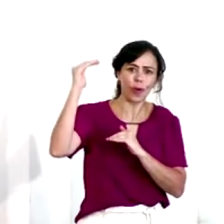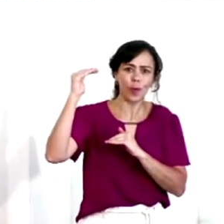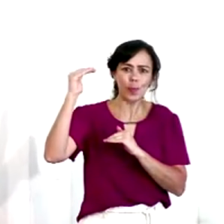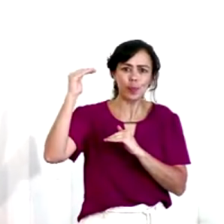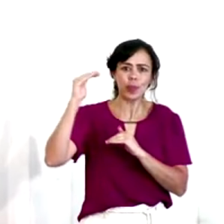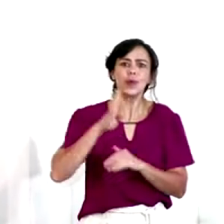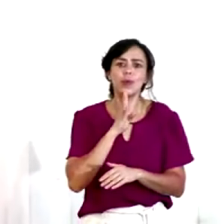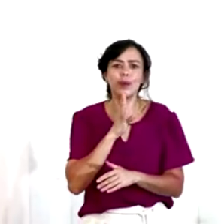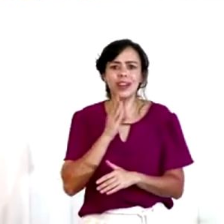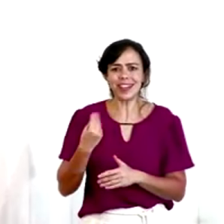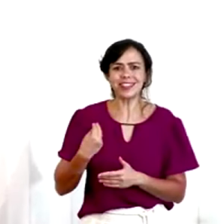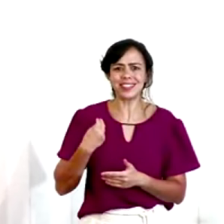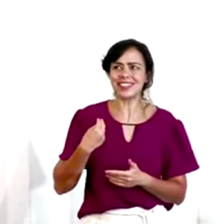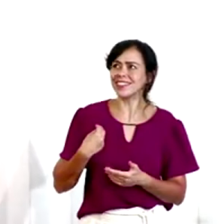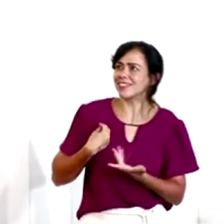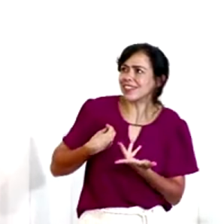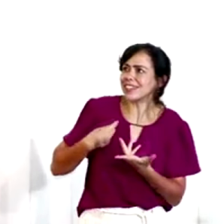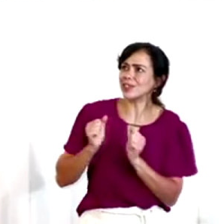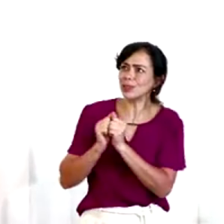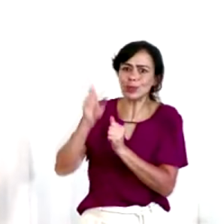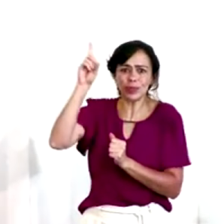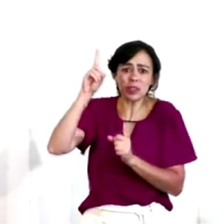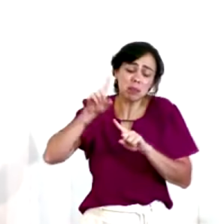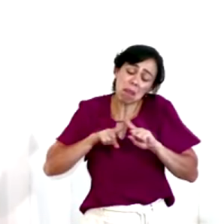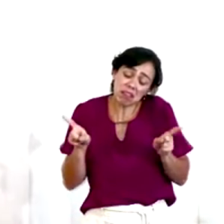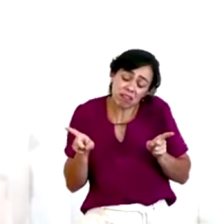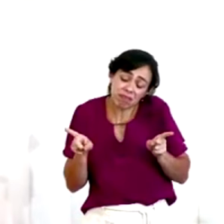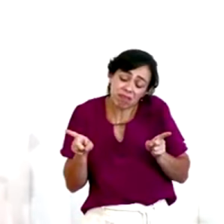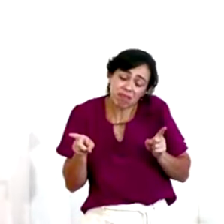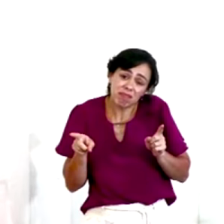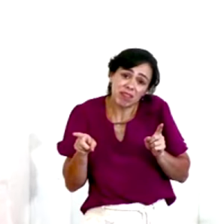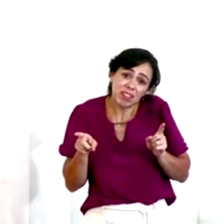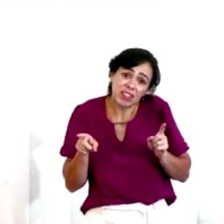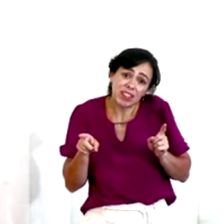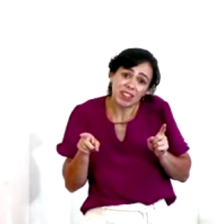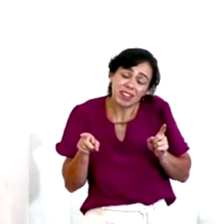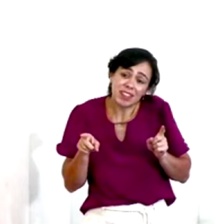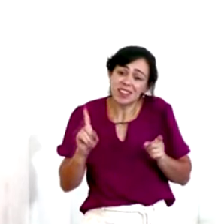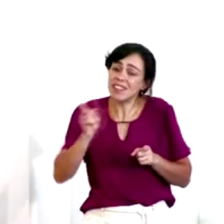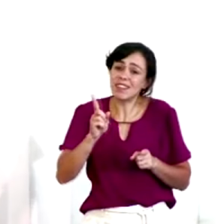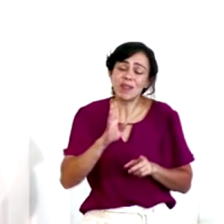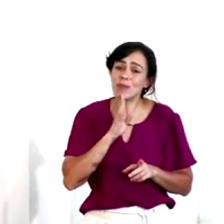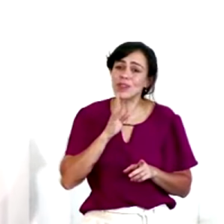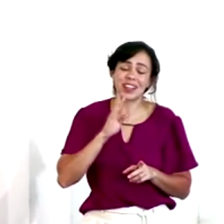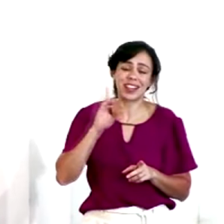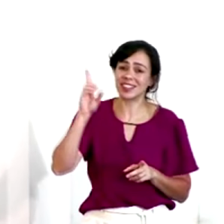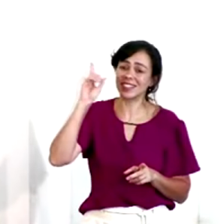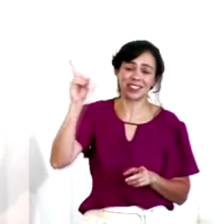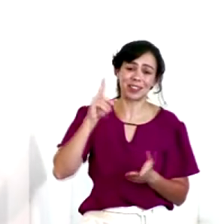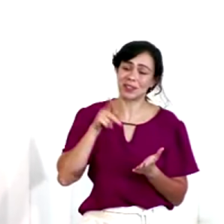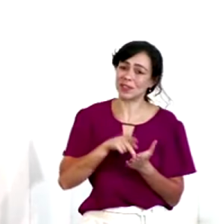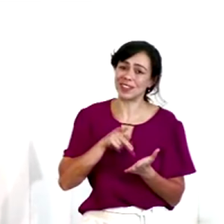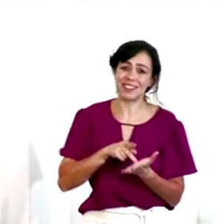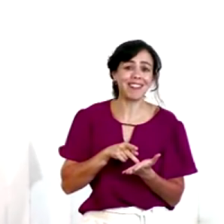vida distante de Deus, ou da palavra de Deus. Distante de Deus nunca estaremos, mas distante